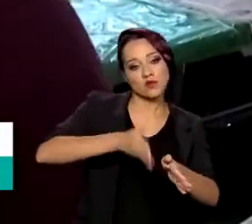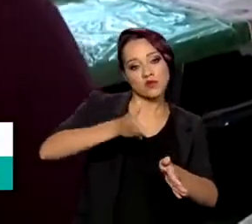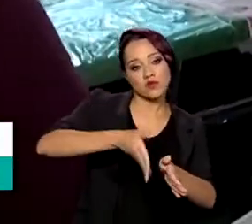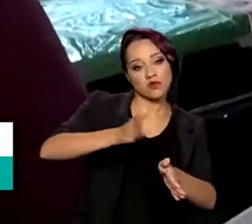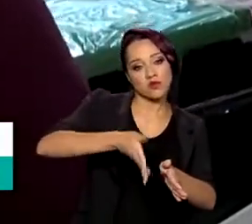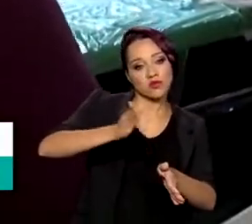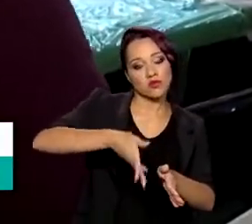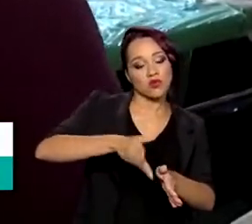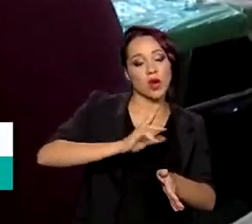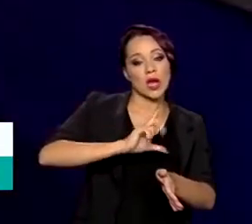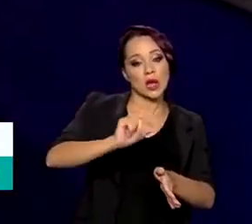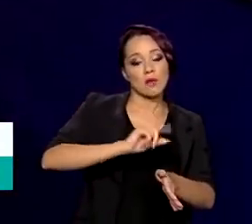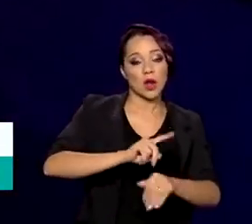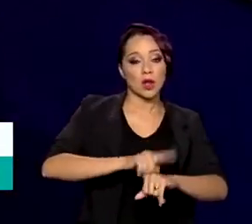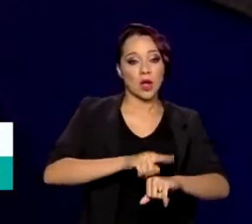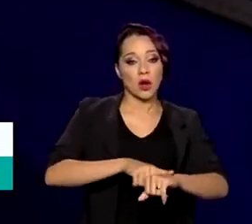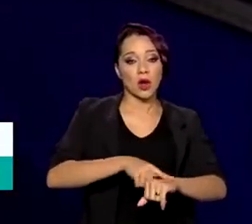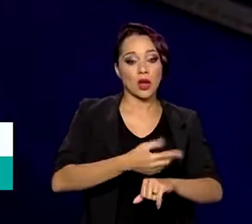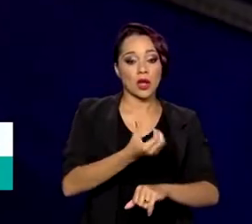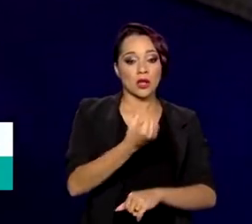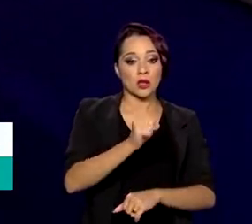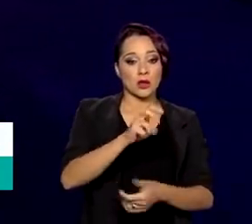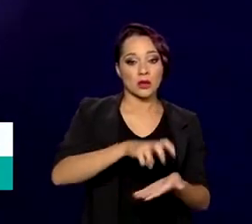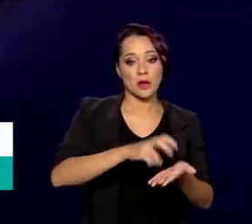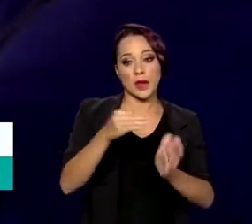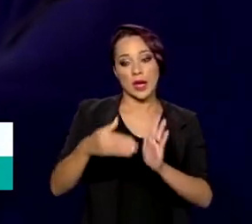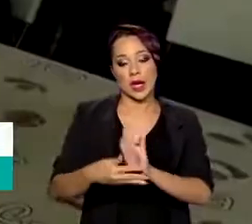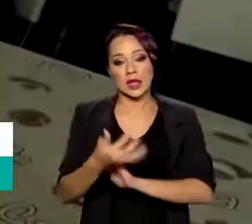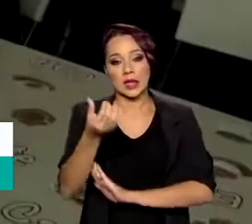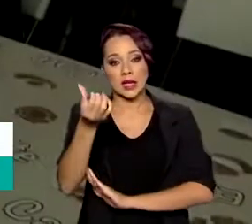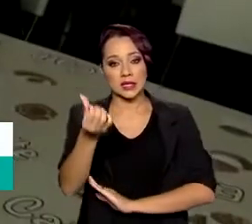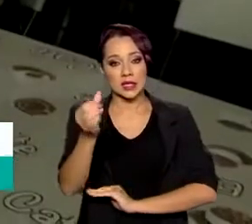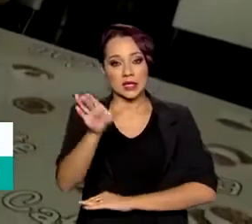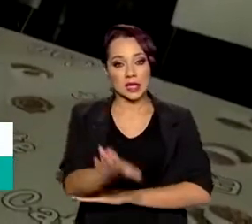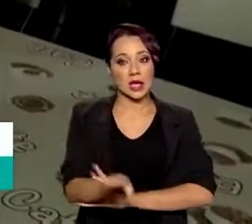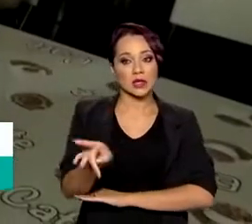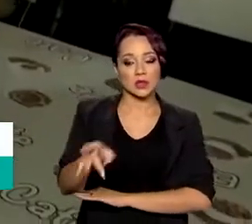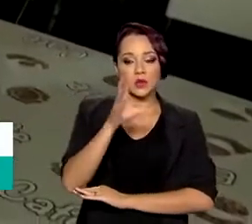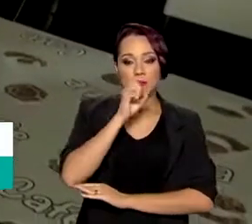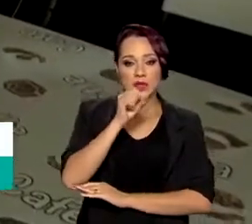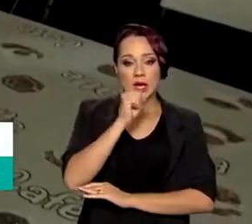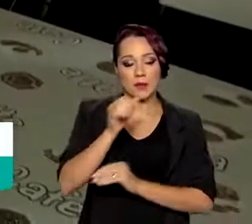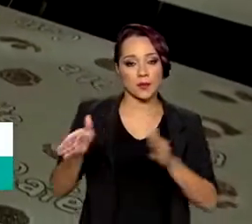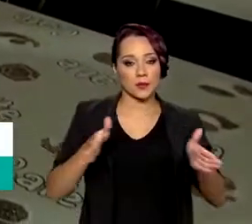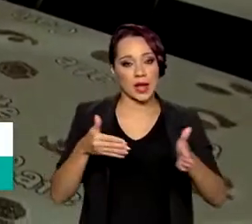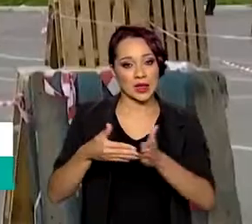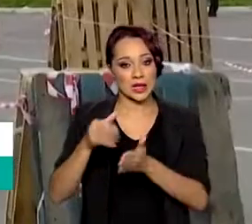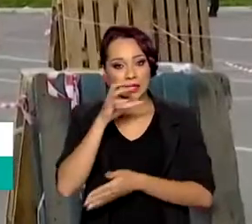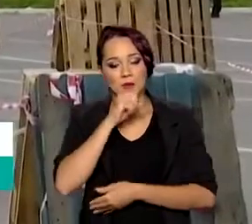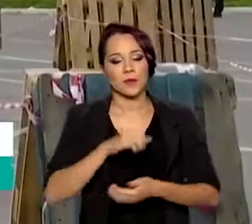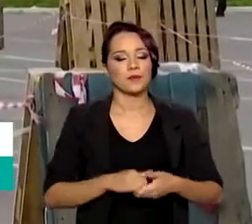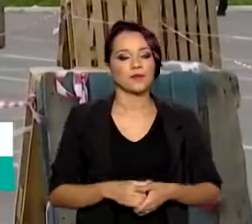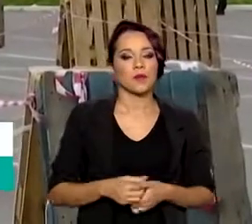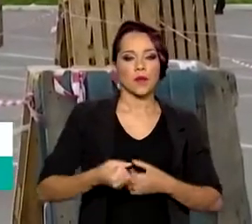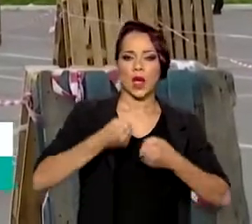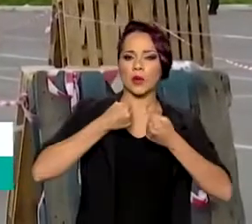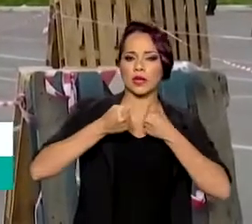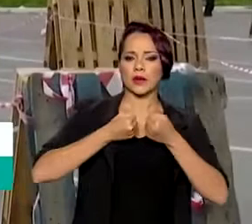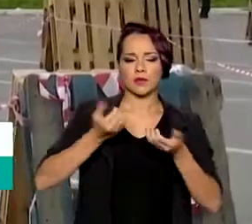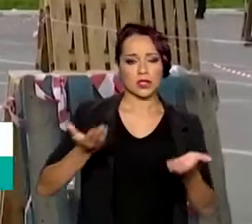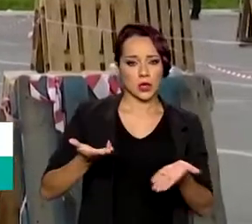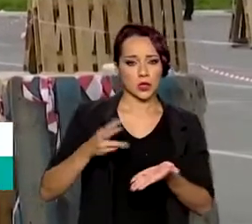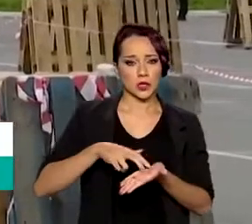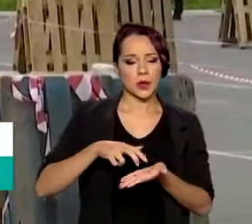manhã às 18, pelo horário de Moscou, até sábado. Em uma entrevista exclusiva à RFI nessa manhã,